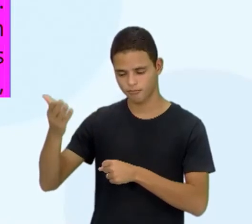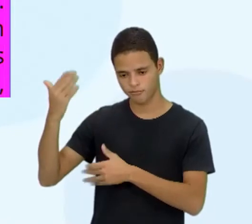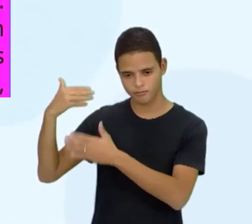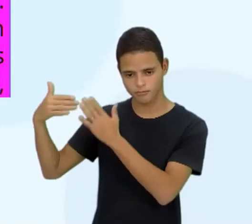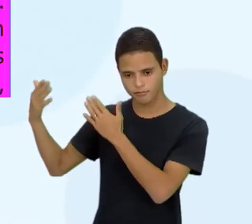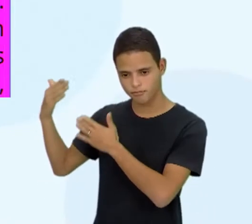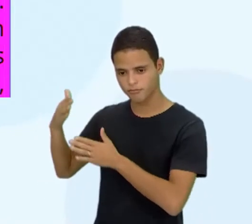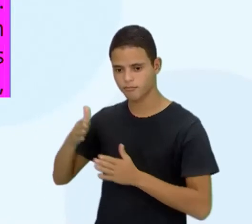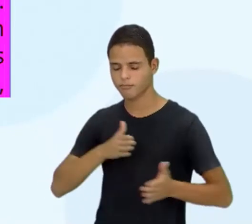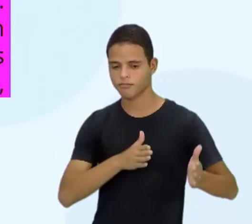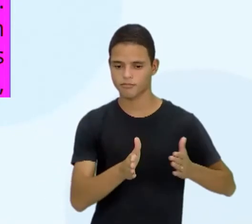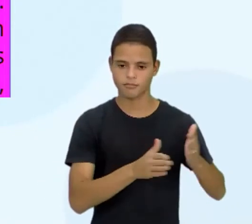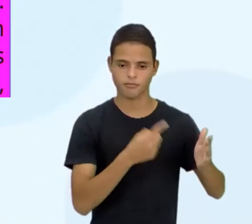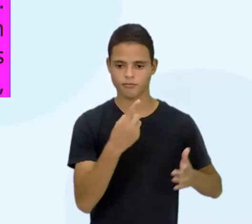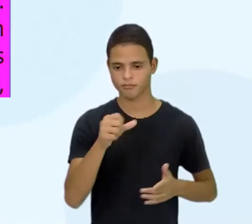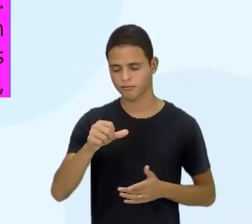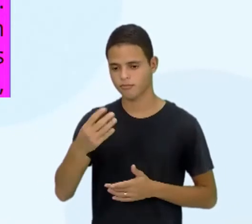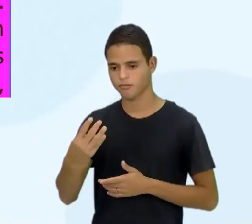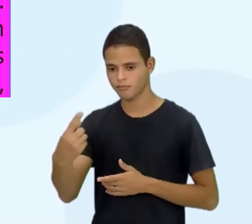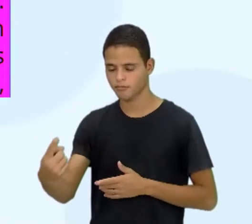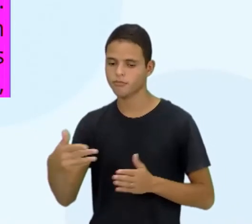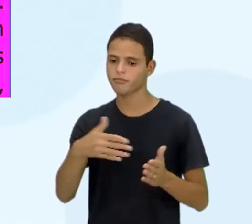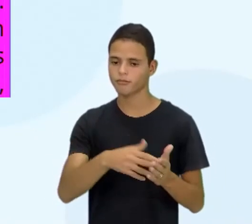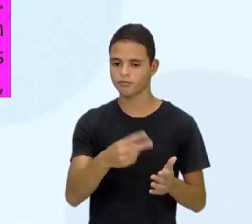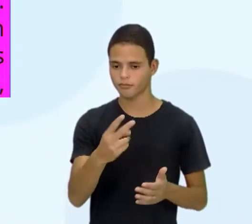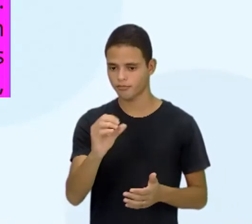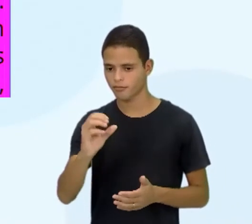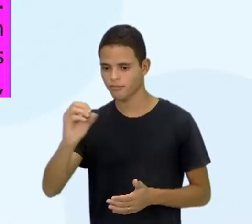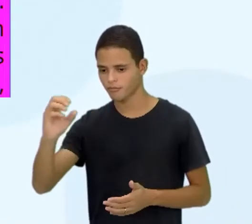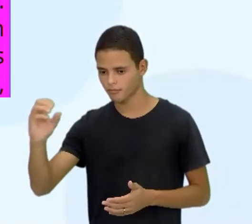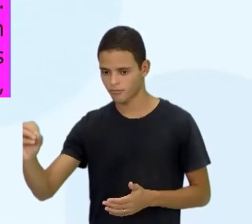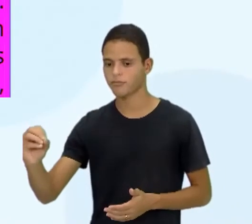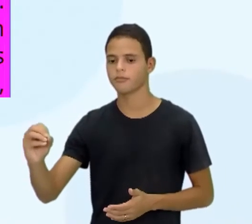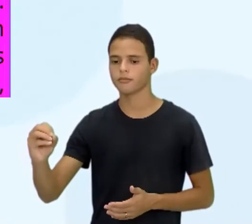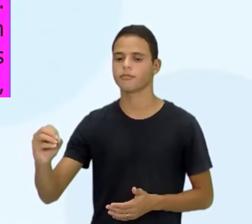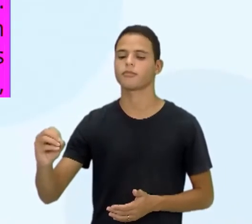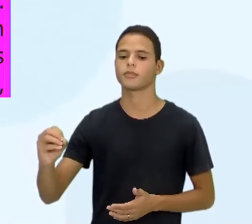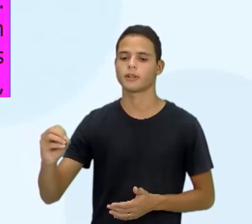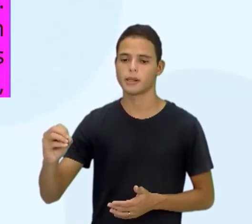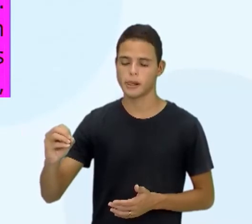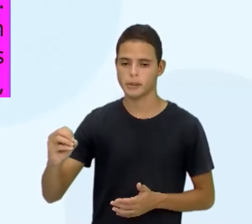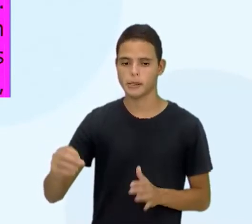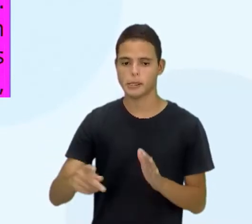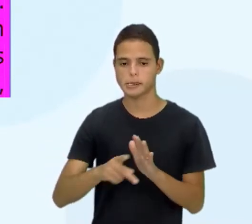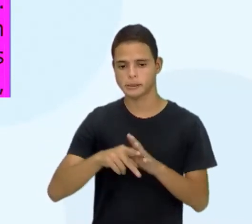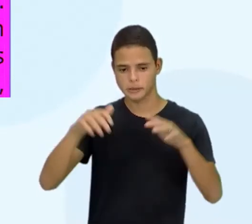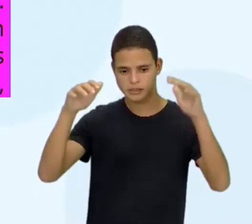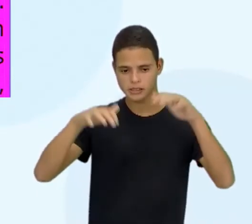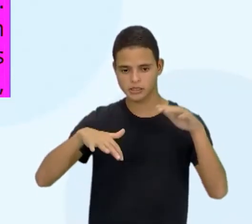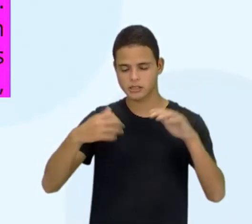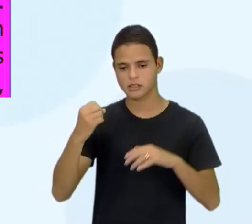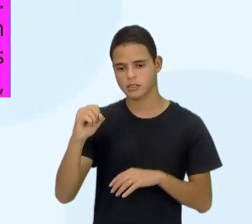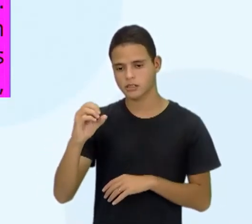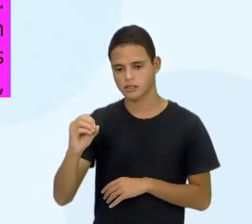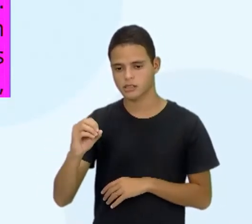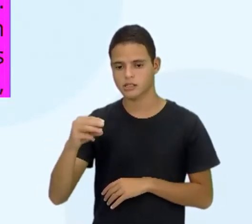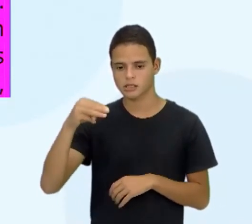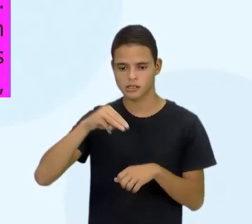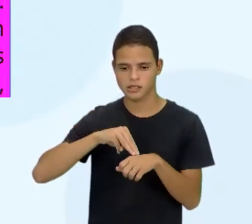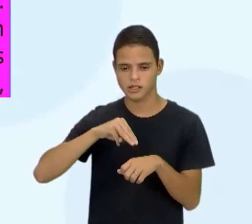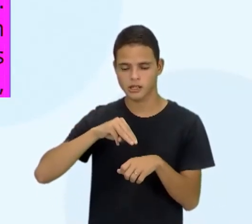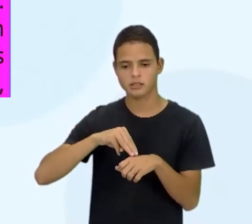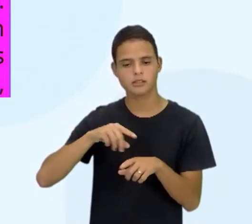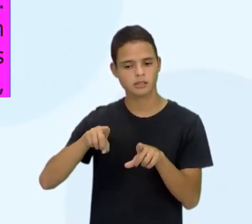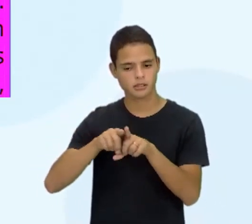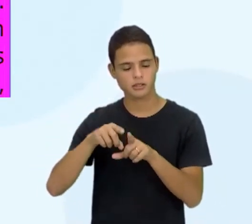de 1941 a 2000. No caso das chuvas acima de 80 milímetros,